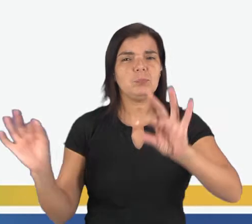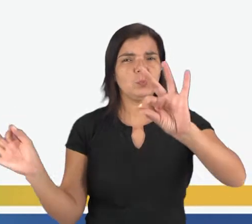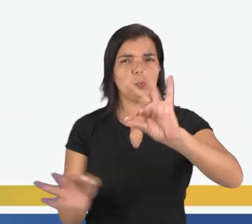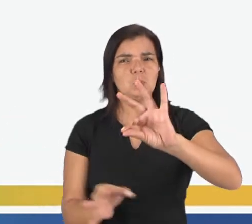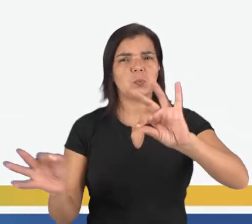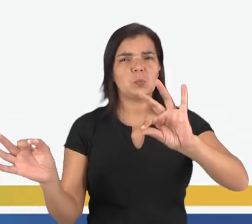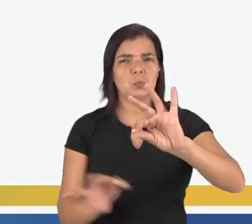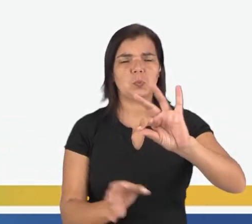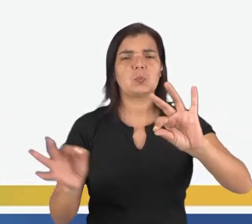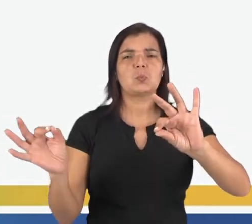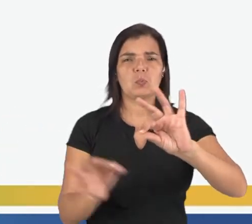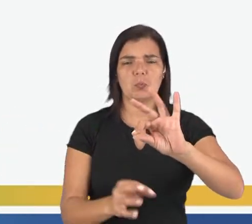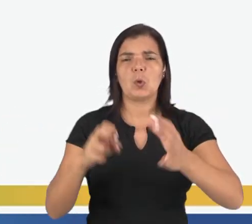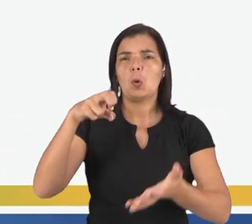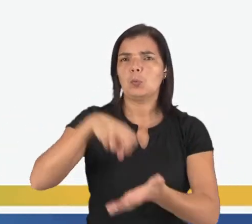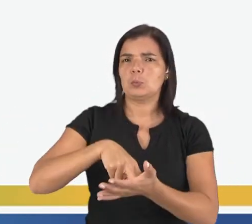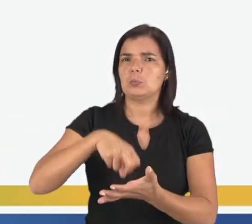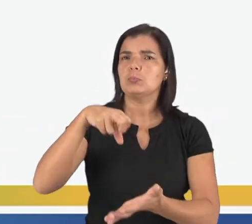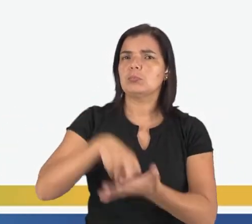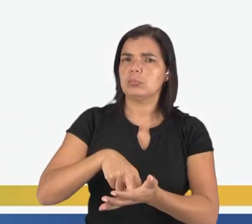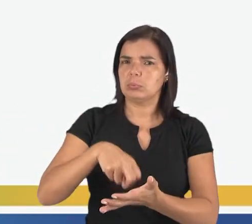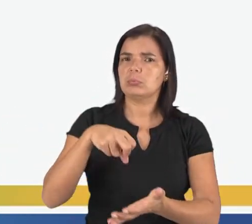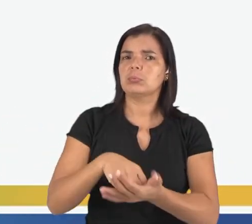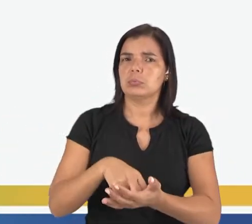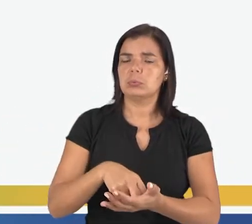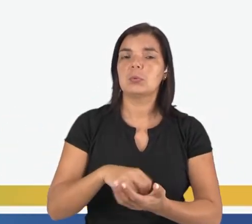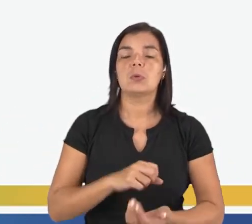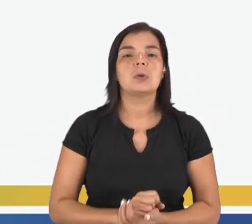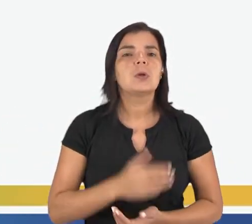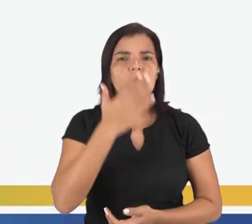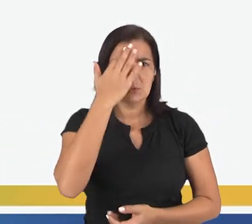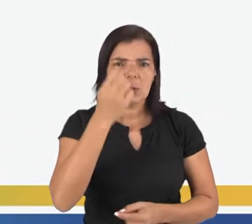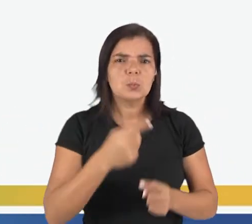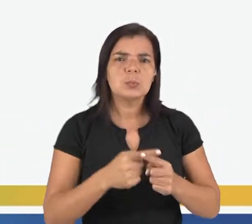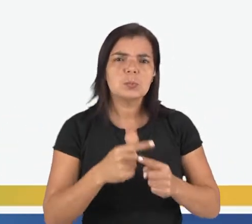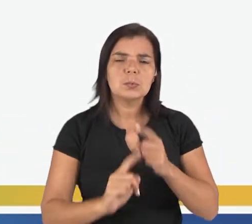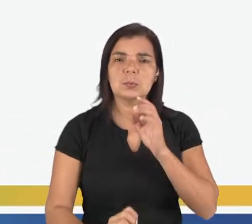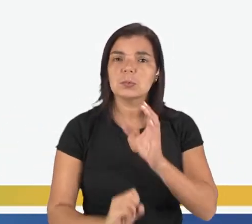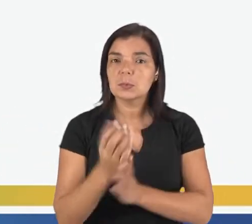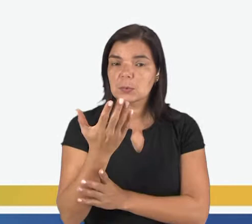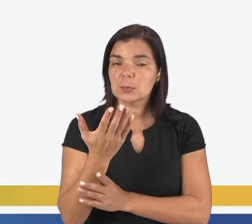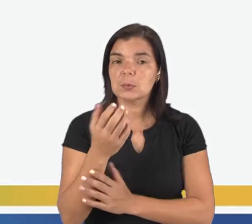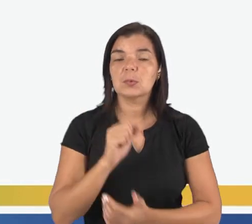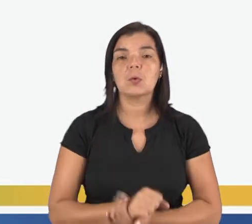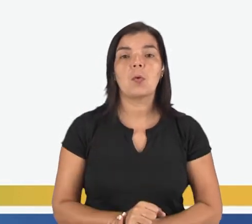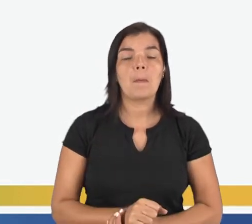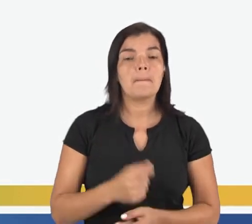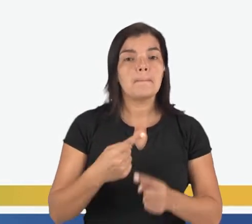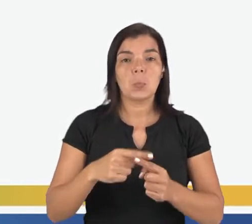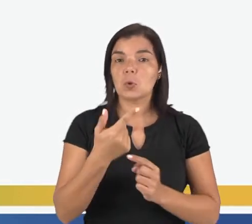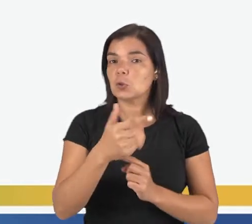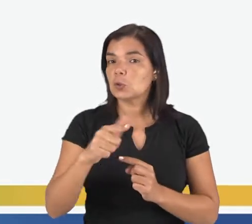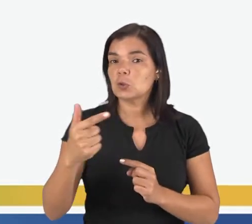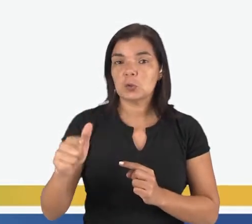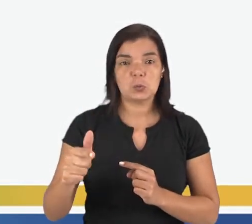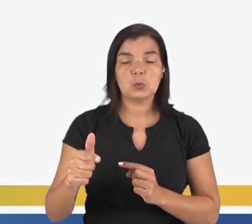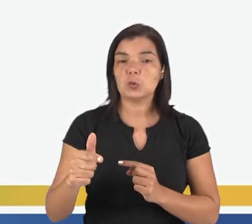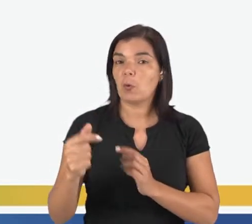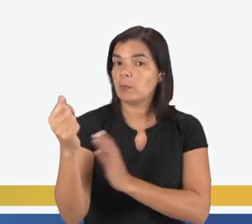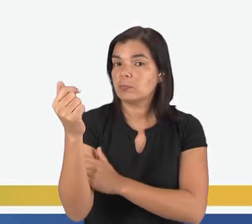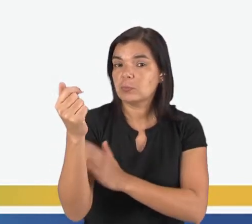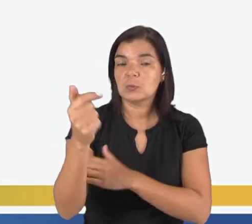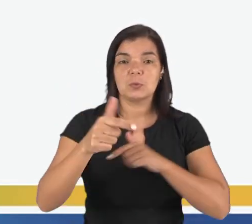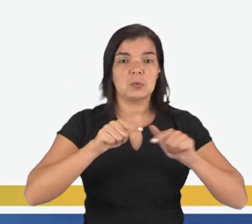impondo fortes castigos a ele. Né? Isso, sabe por que isso acontece? Porque ele não tinha força para desenvolver o seu